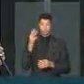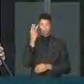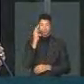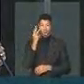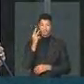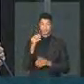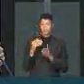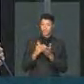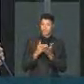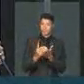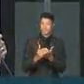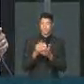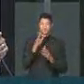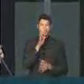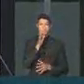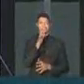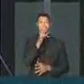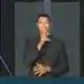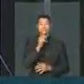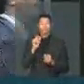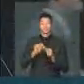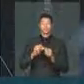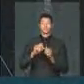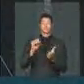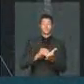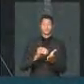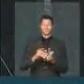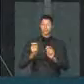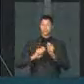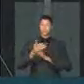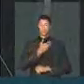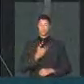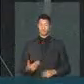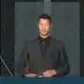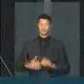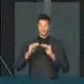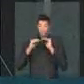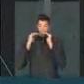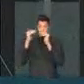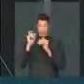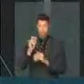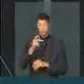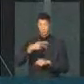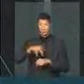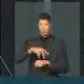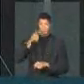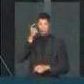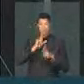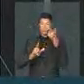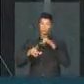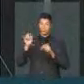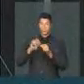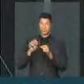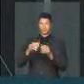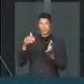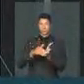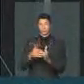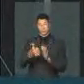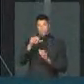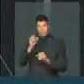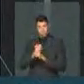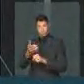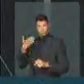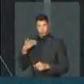Maranhão deu passos lentos pela falta de articulação do governo nos avanços que o país conseguiu fazer nas últimas